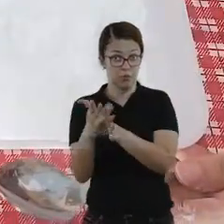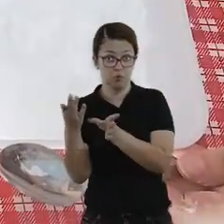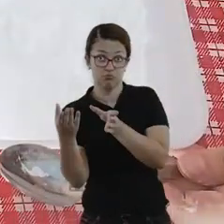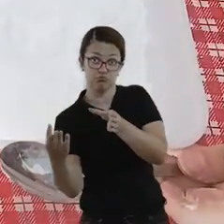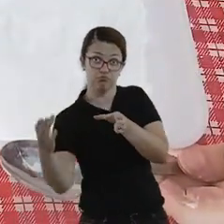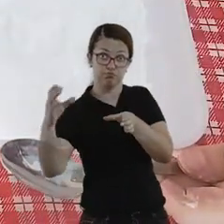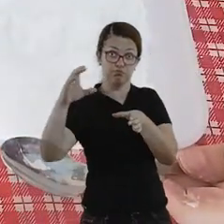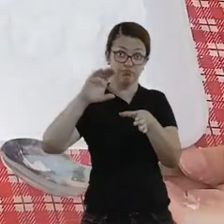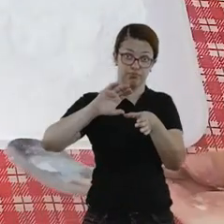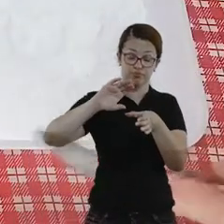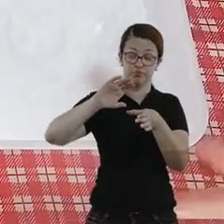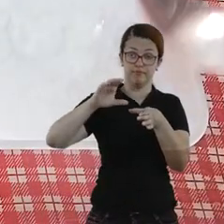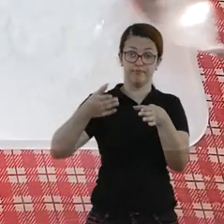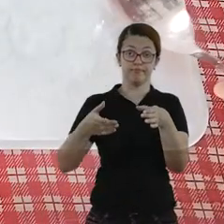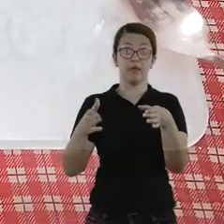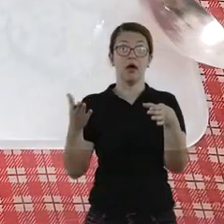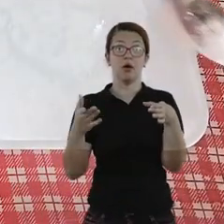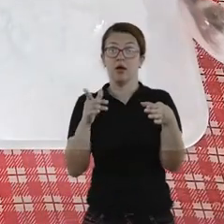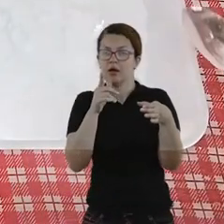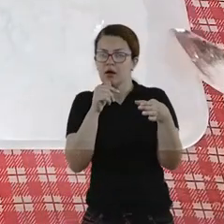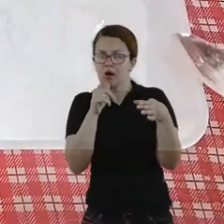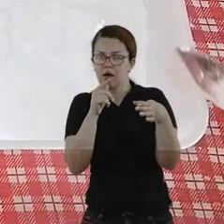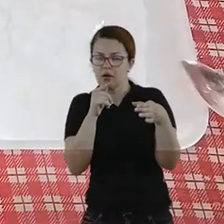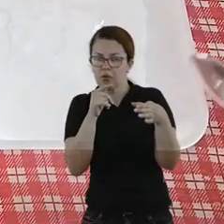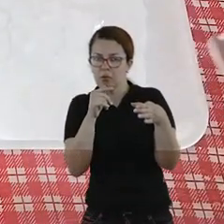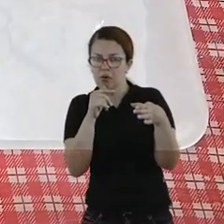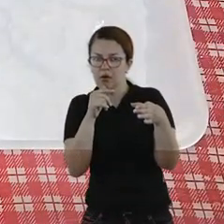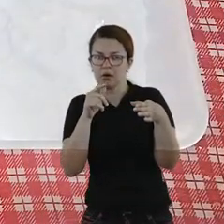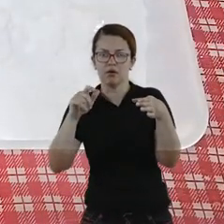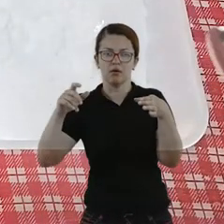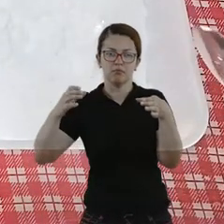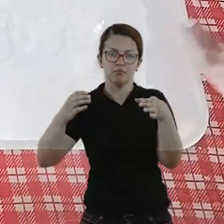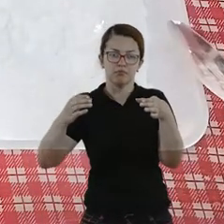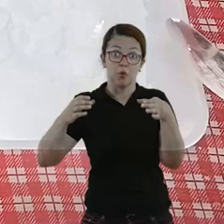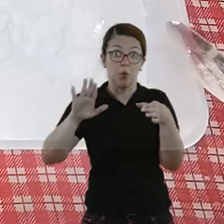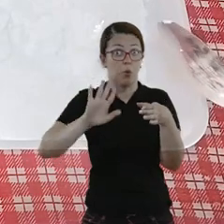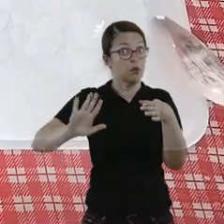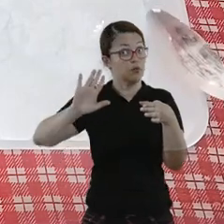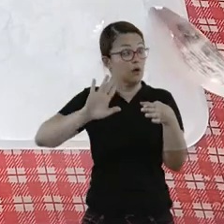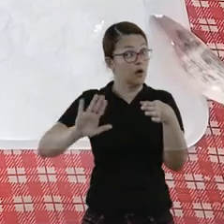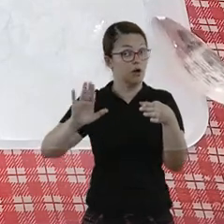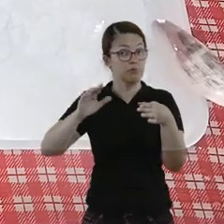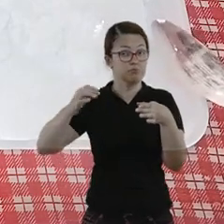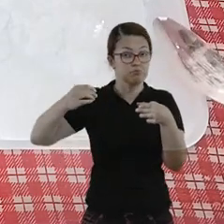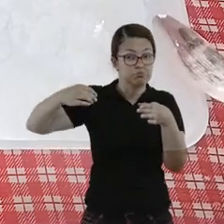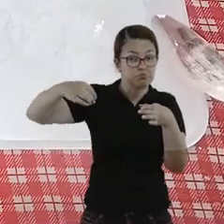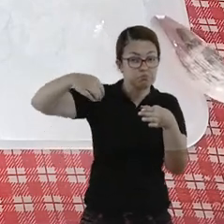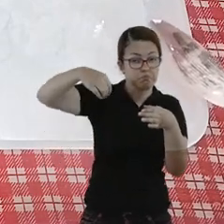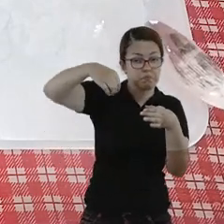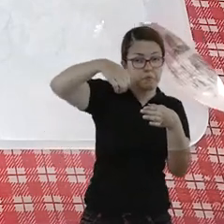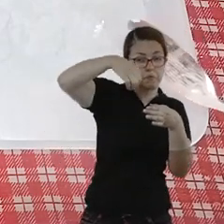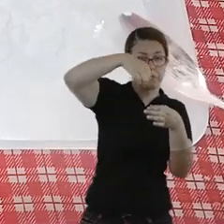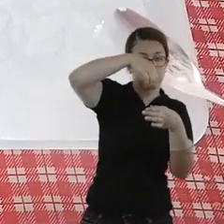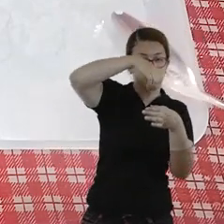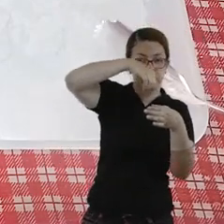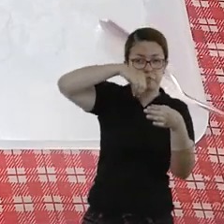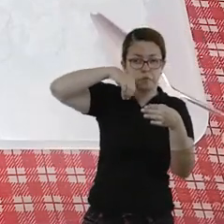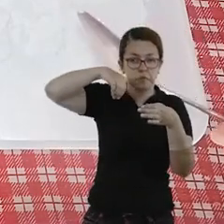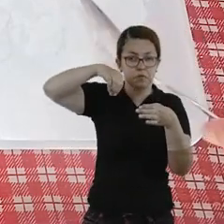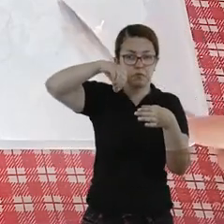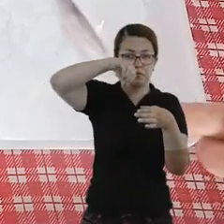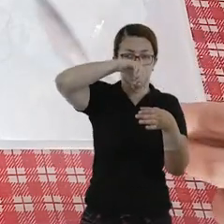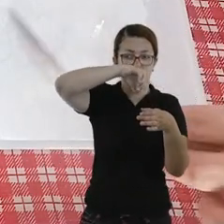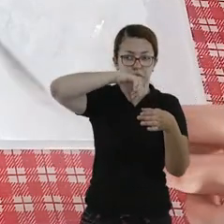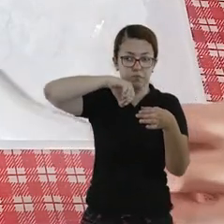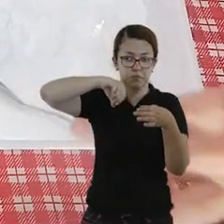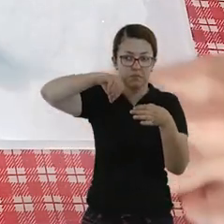Já colocou o amido de milho, então é hora da água. A água você tem que tomar bastante cuidado, porque se você enche, encharca demais, ela não